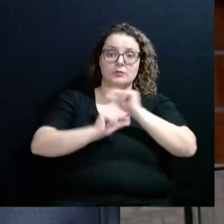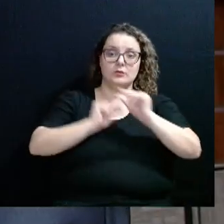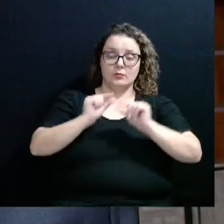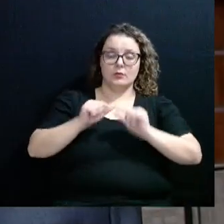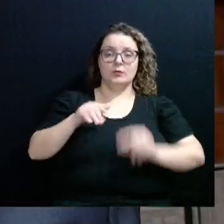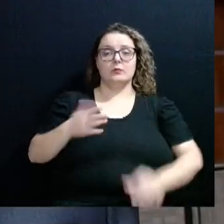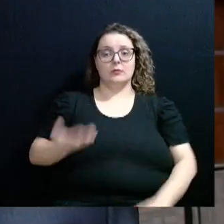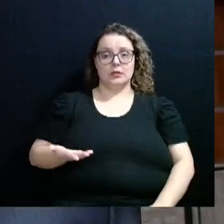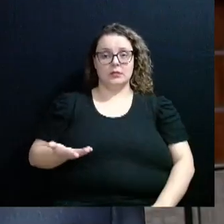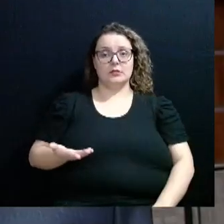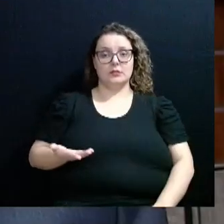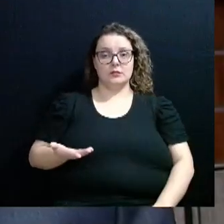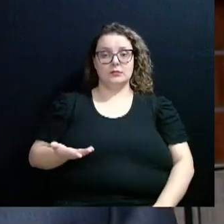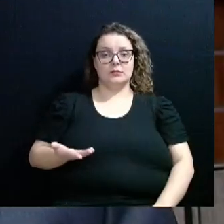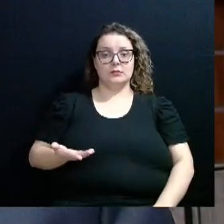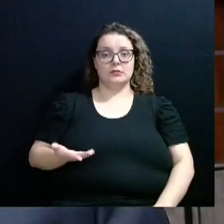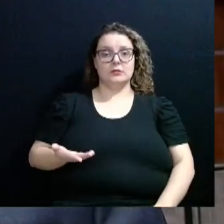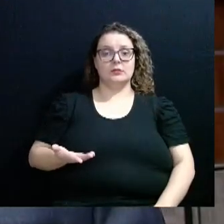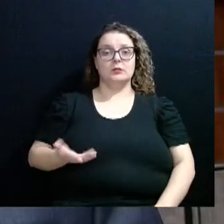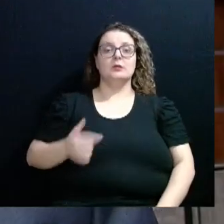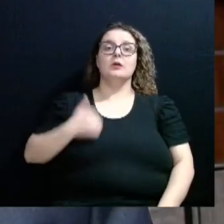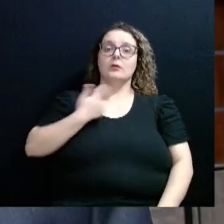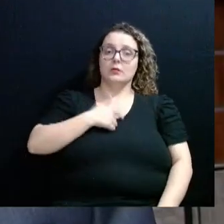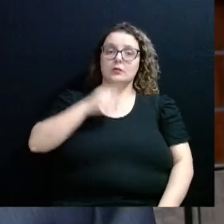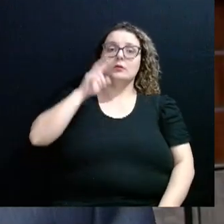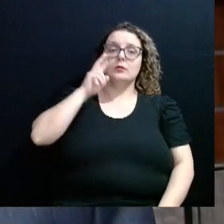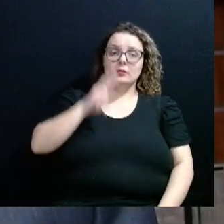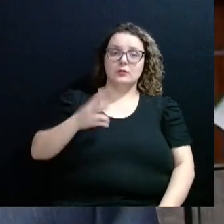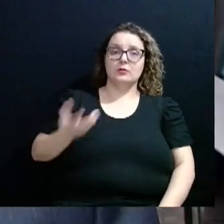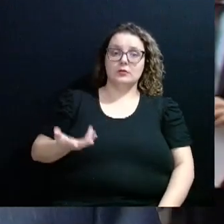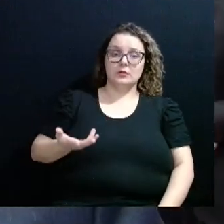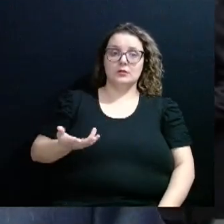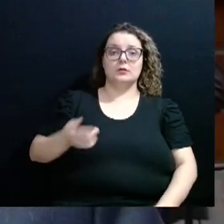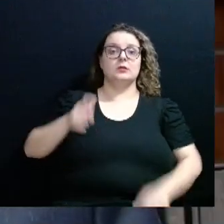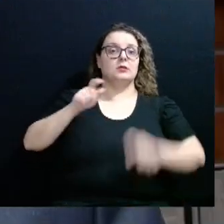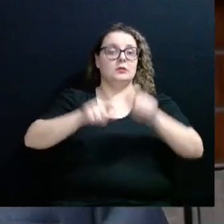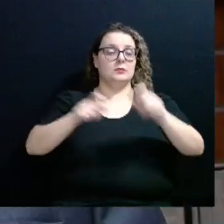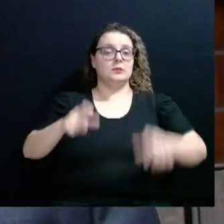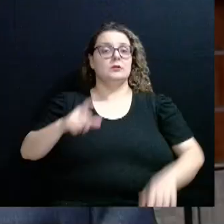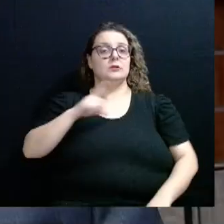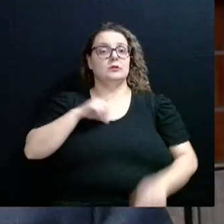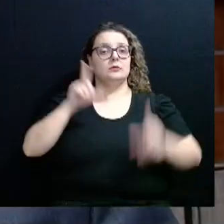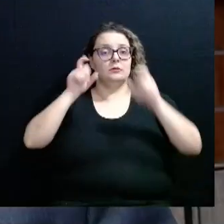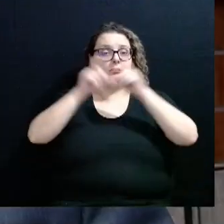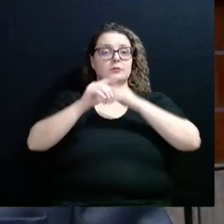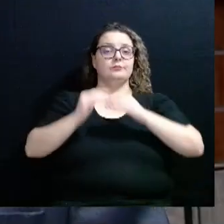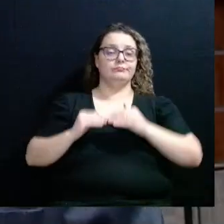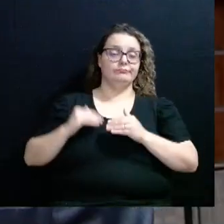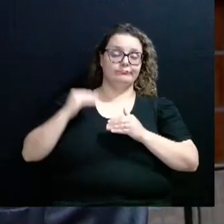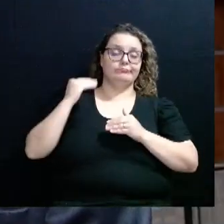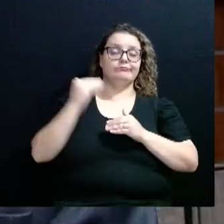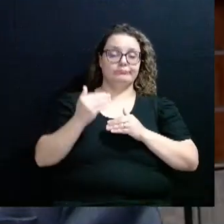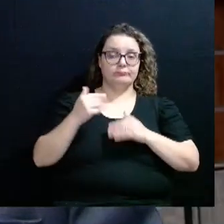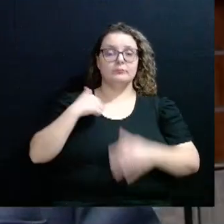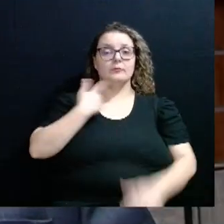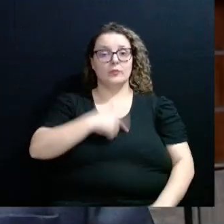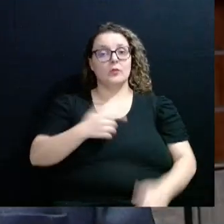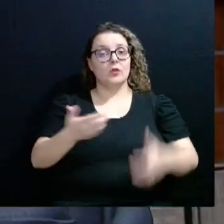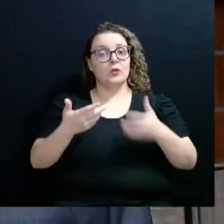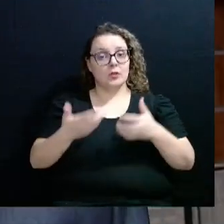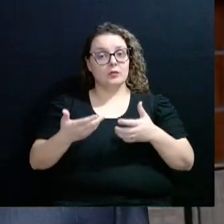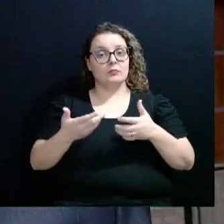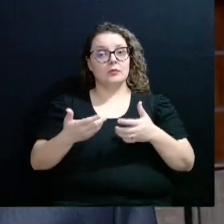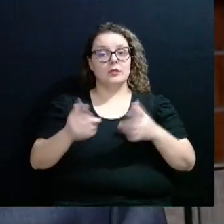aí se nós não olharmos para esse lado, as pessoas vão ter uma dificuldade a mais. E nós estamos querendo aqui que essa